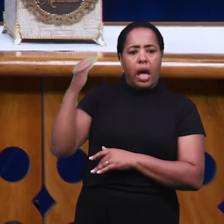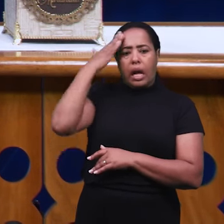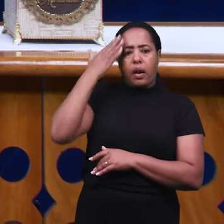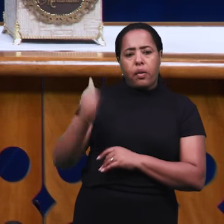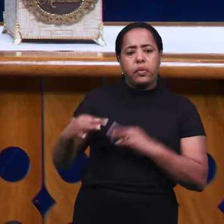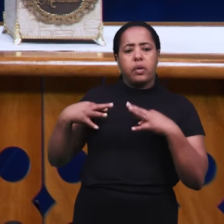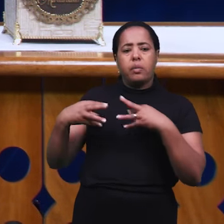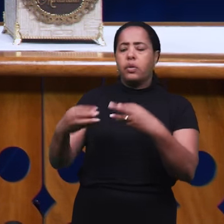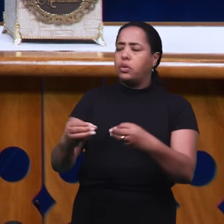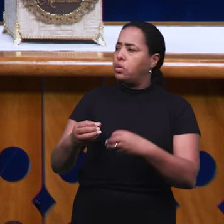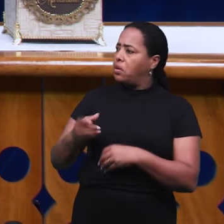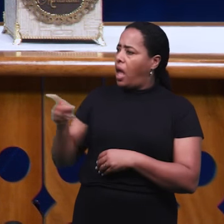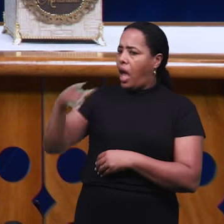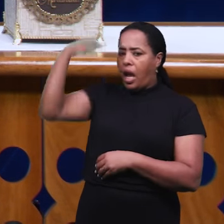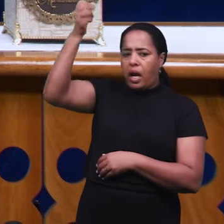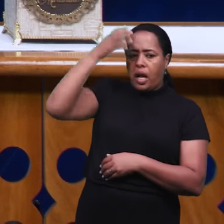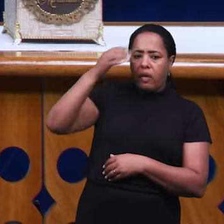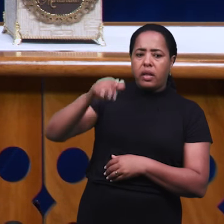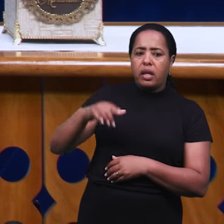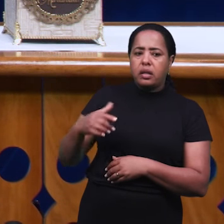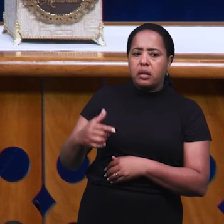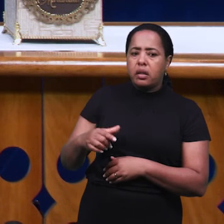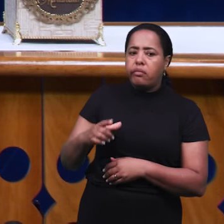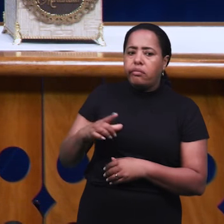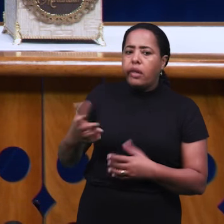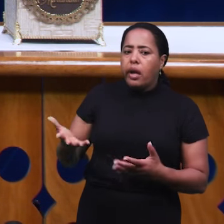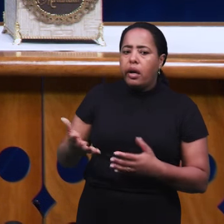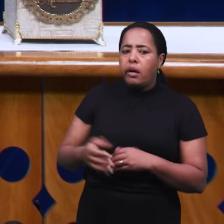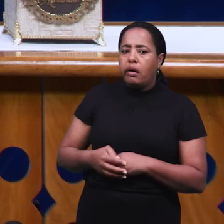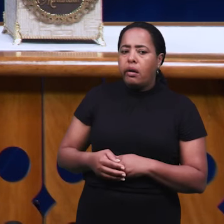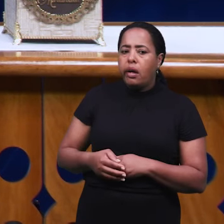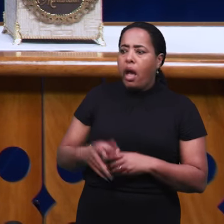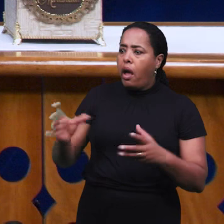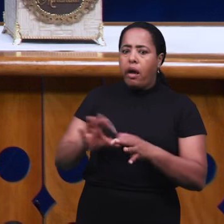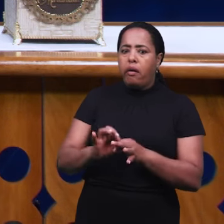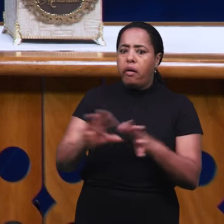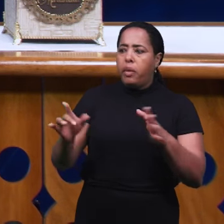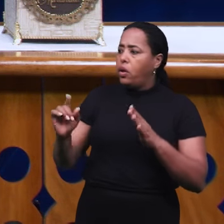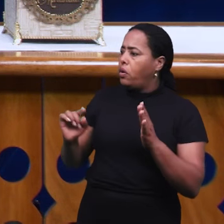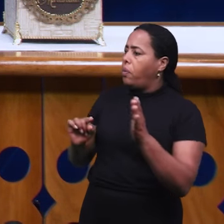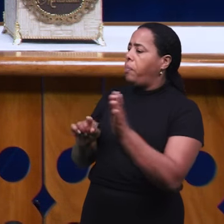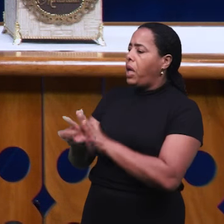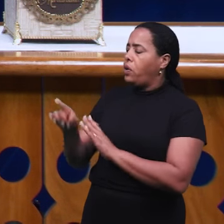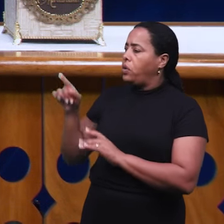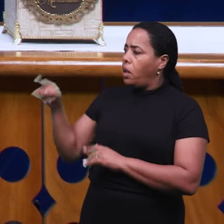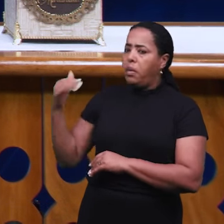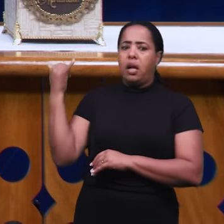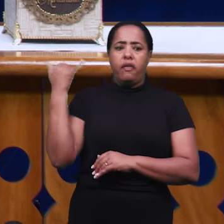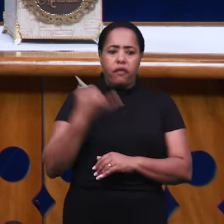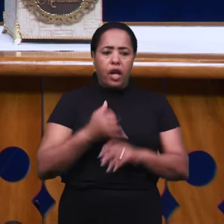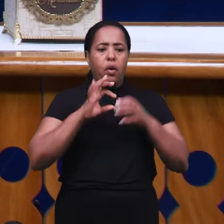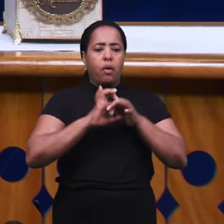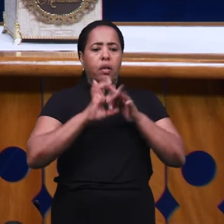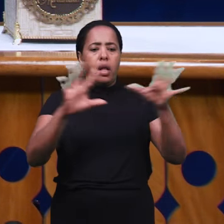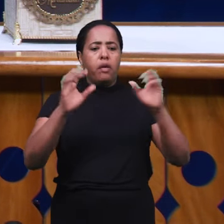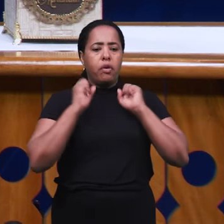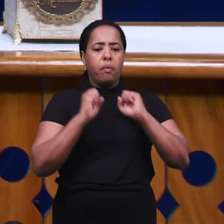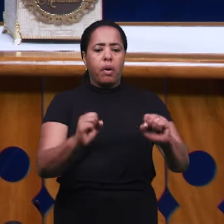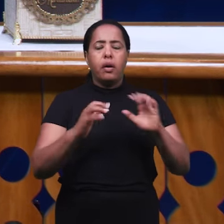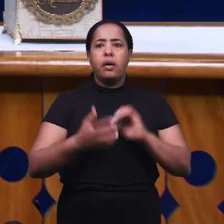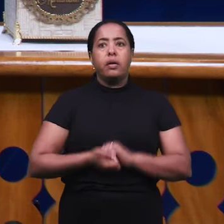todas as coisas? Ele não tem revelações? Ele autorizou, nós perguntamos, não, pode ir essa tempestade